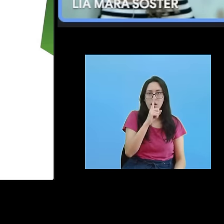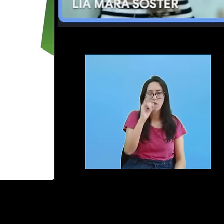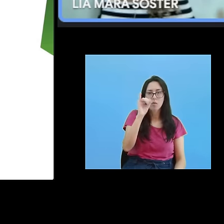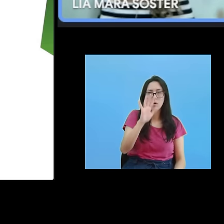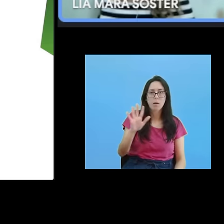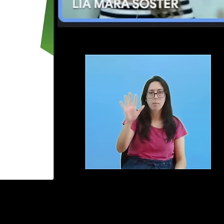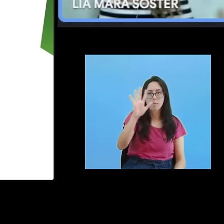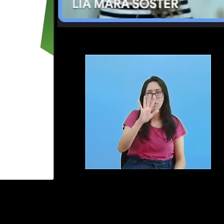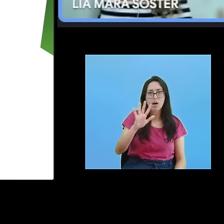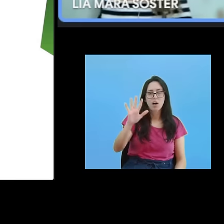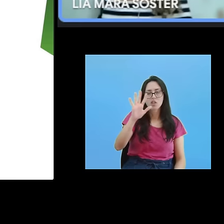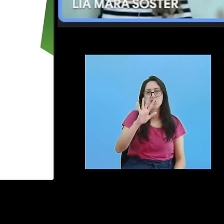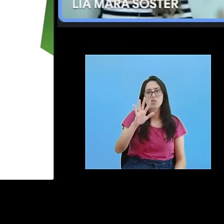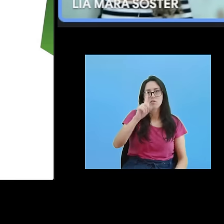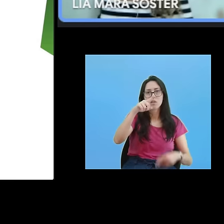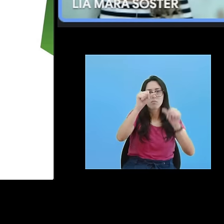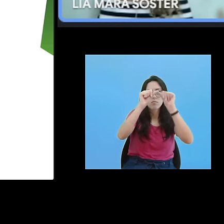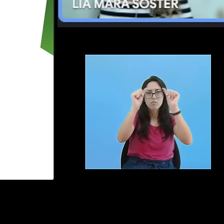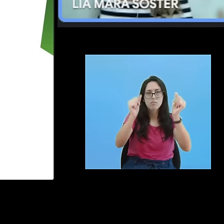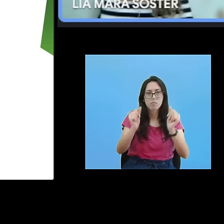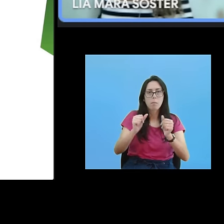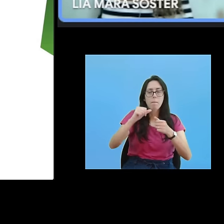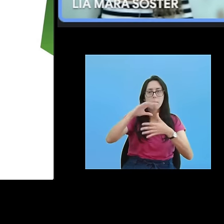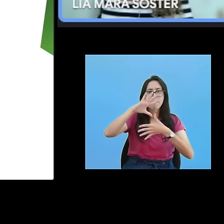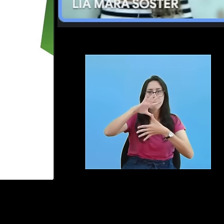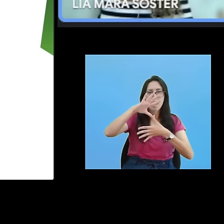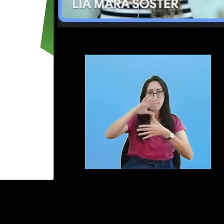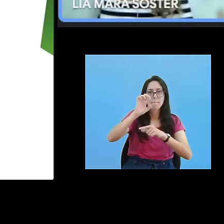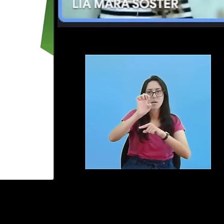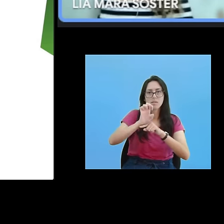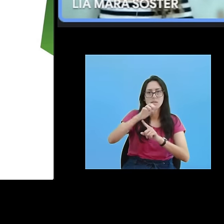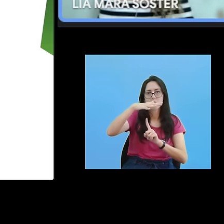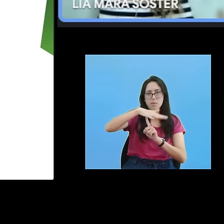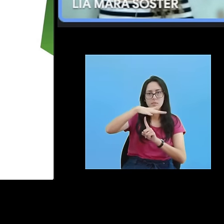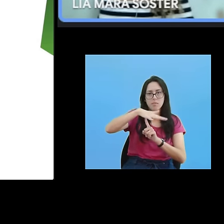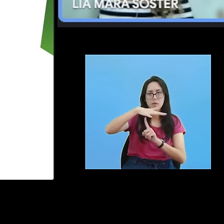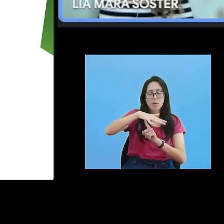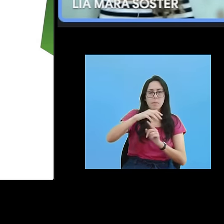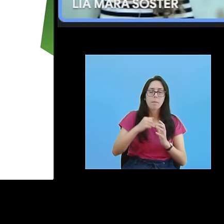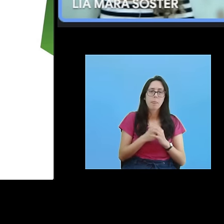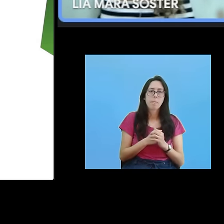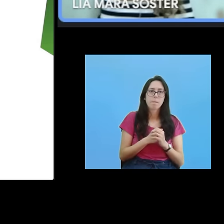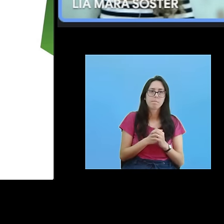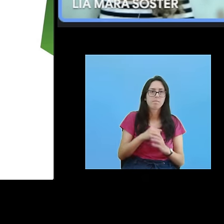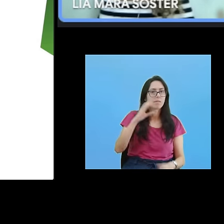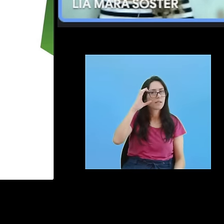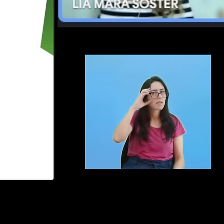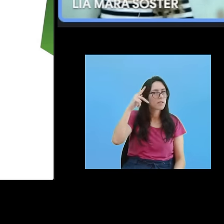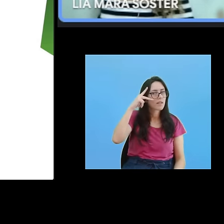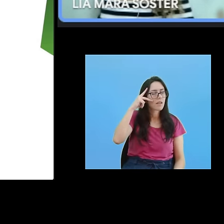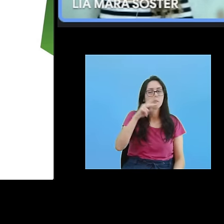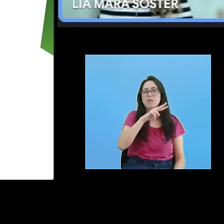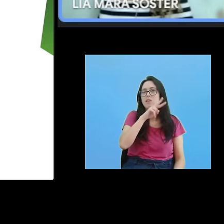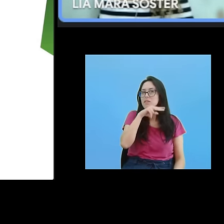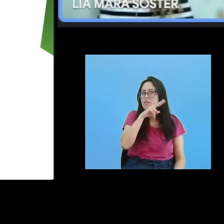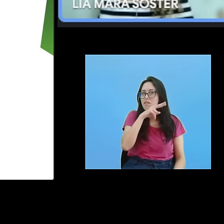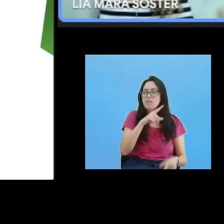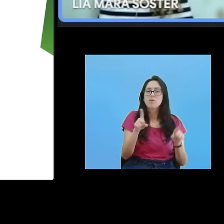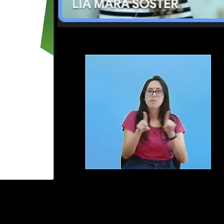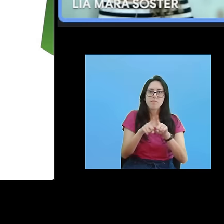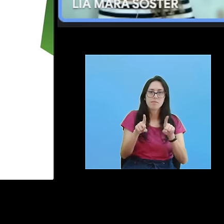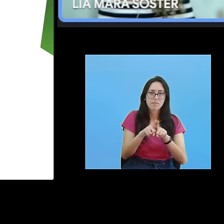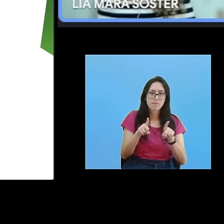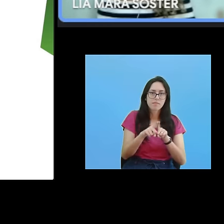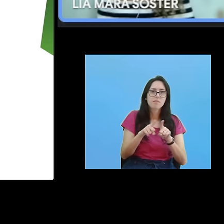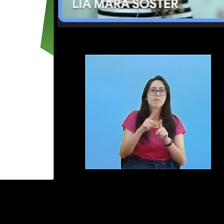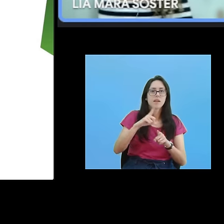uma representação, então, do mapa do estado do Paraná. Temos o CAP Cascavel, também representado pelos